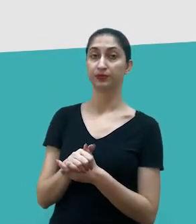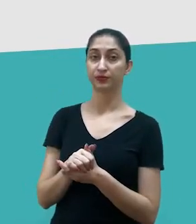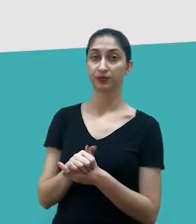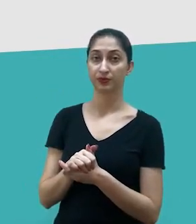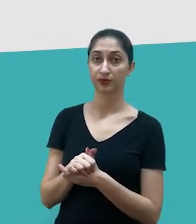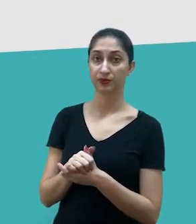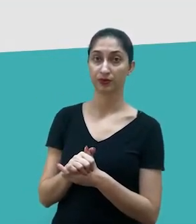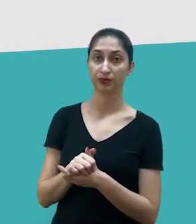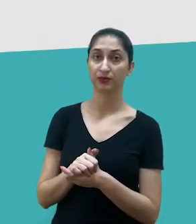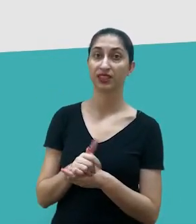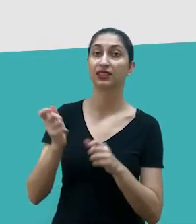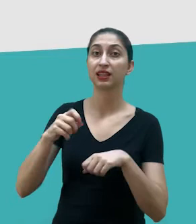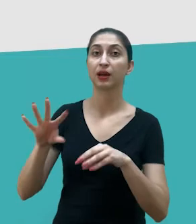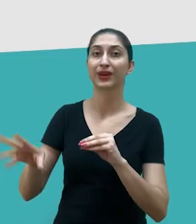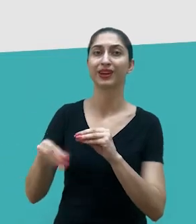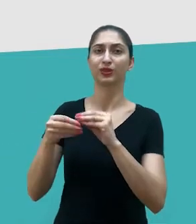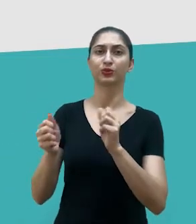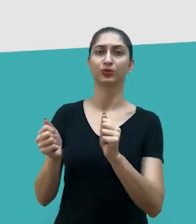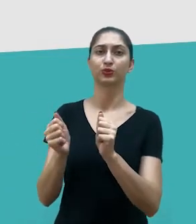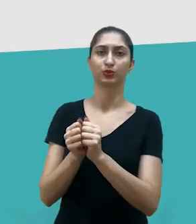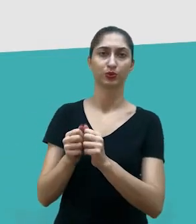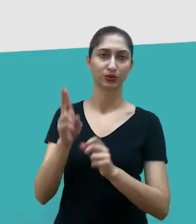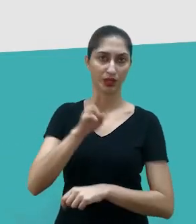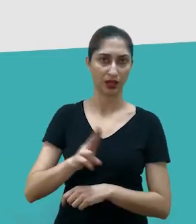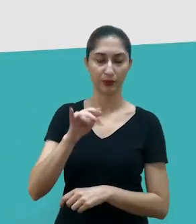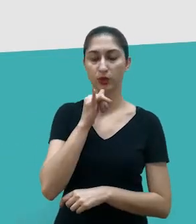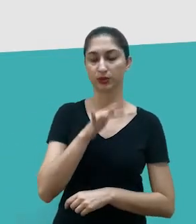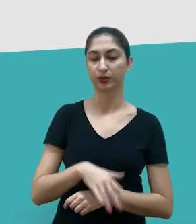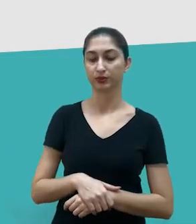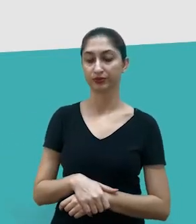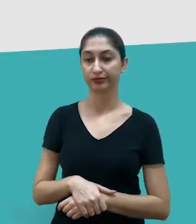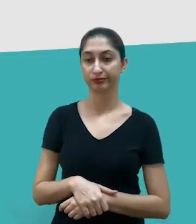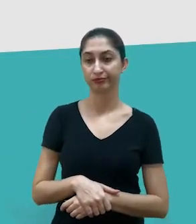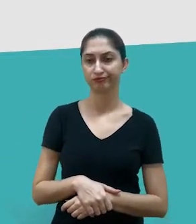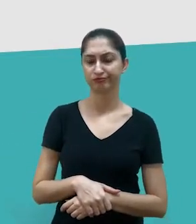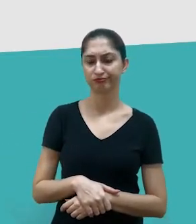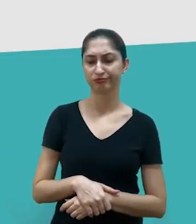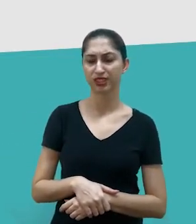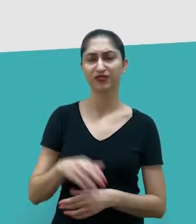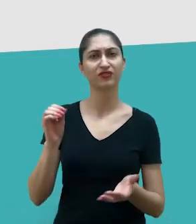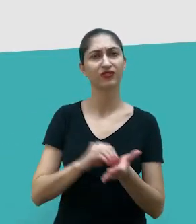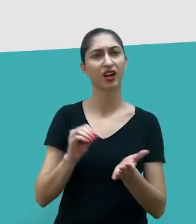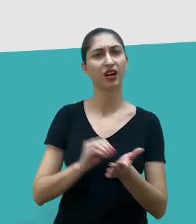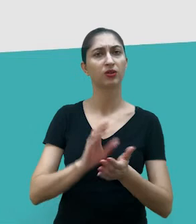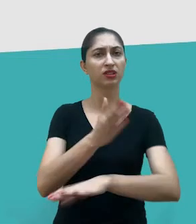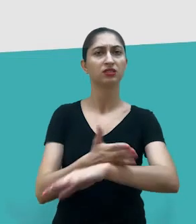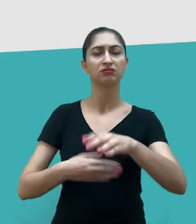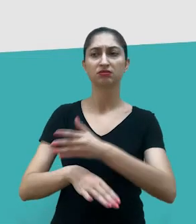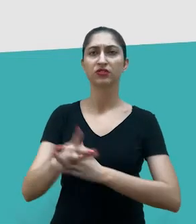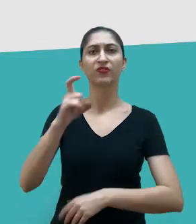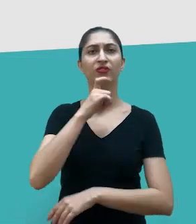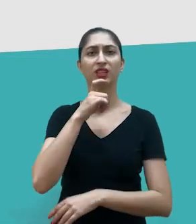são complementares. Ou seja, nossa, tá faltando um bom blazer no